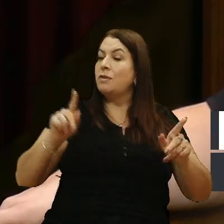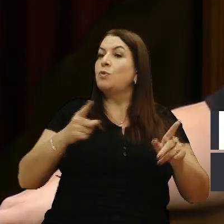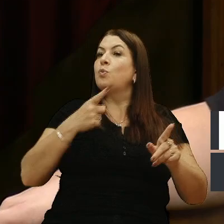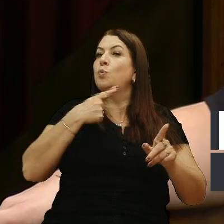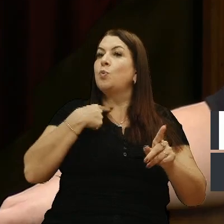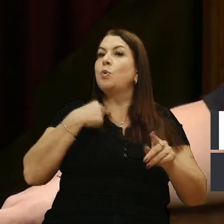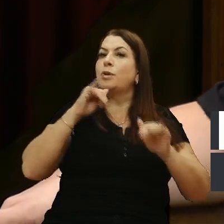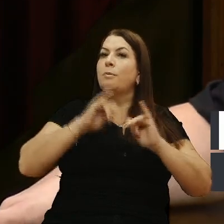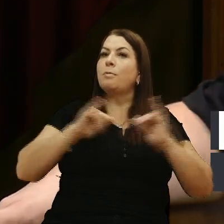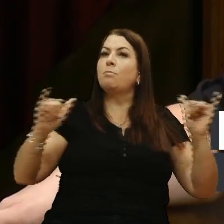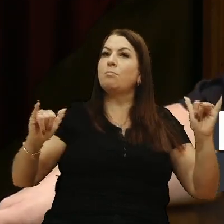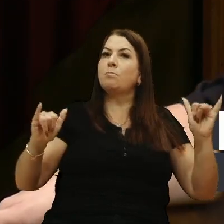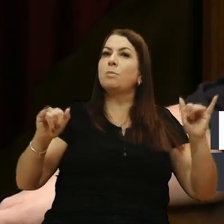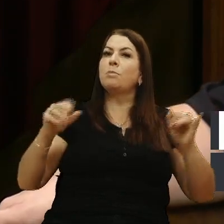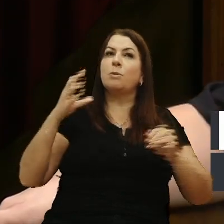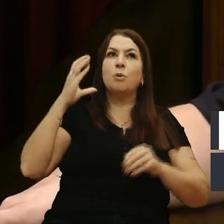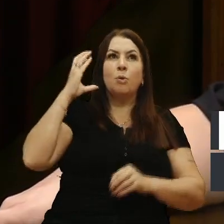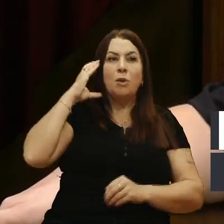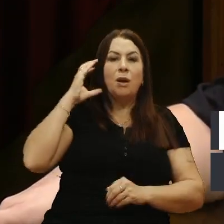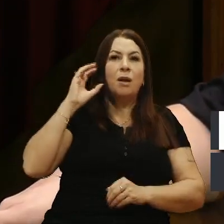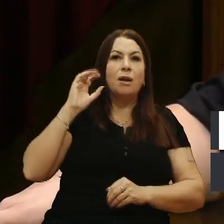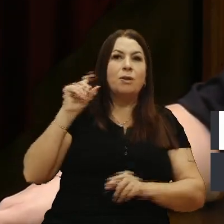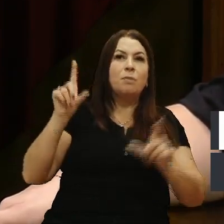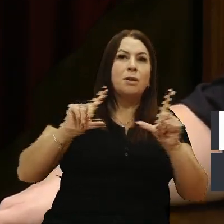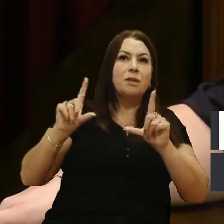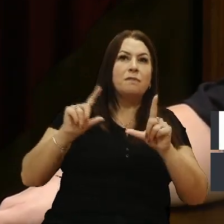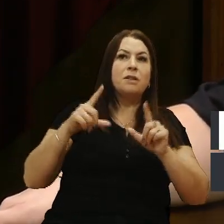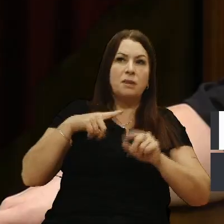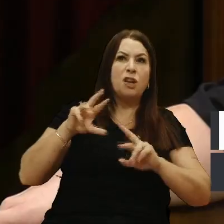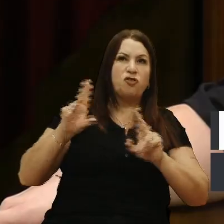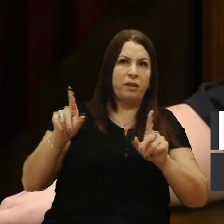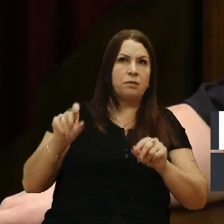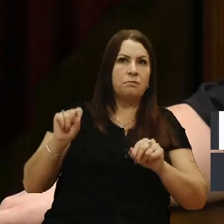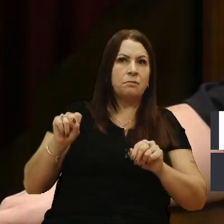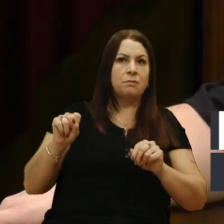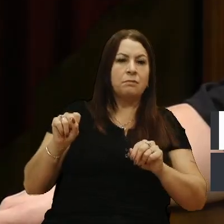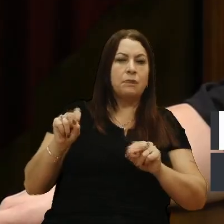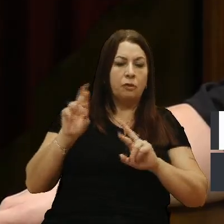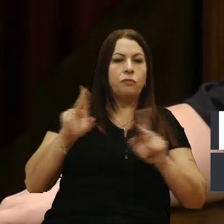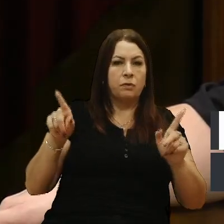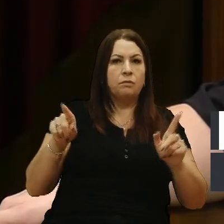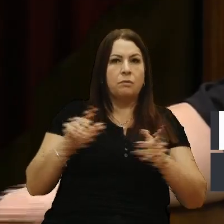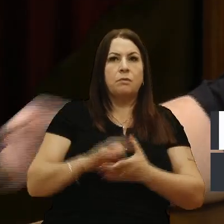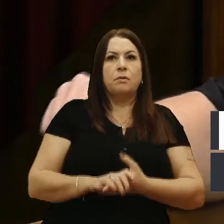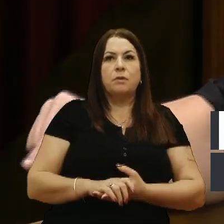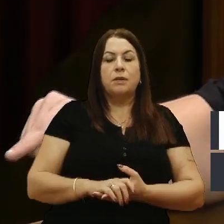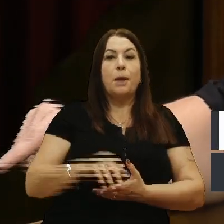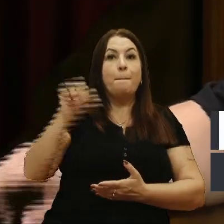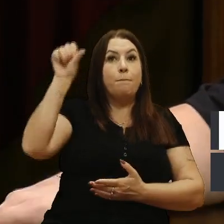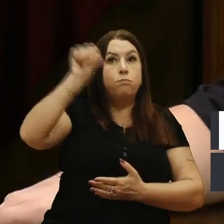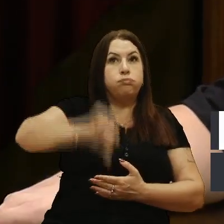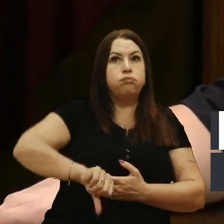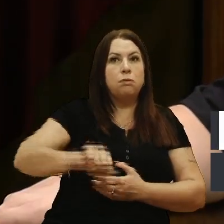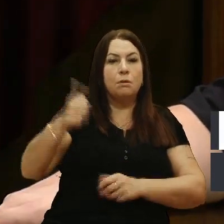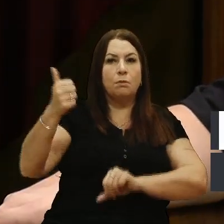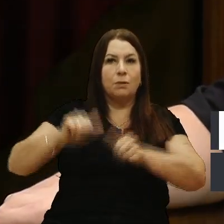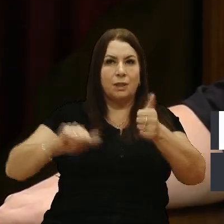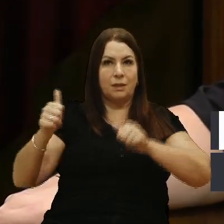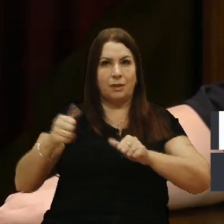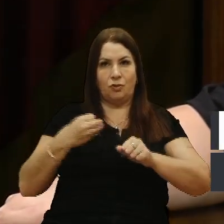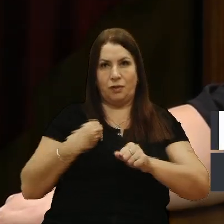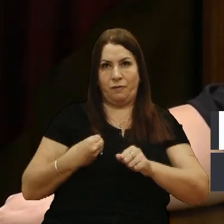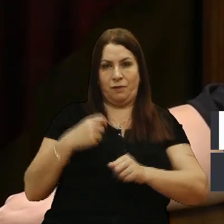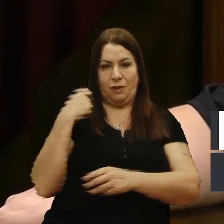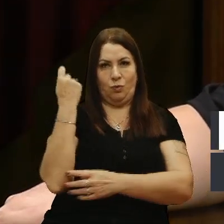daquela propaganda que eu vejo pelo rádio ou pela TV, sim, está diferente. Está diferente. Piorando a qualidade de vida